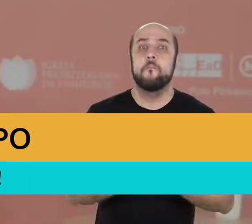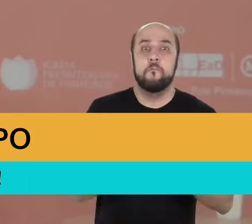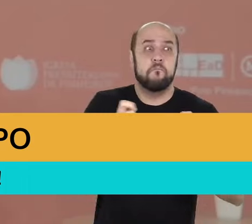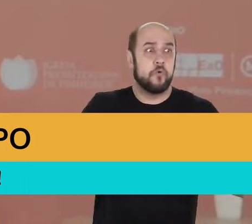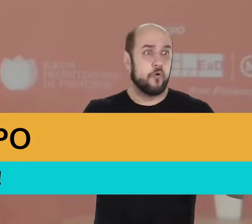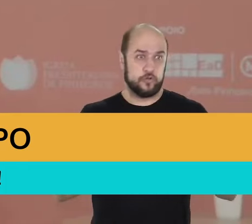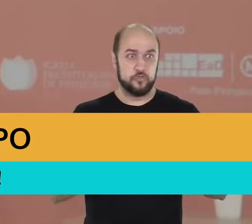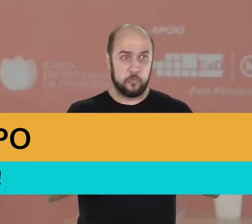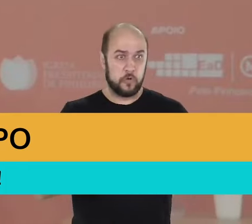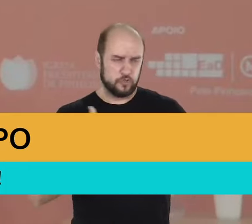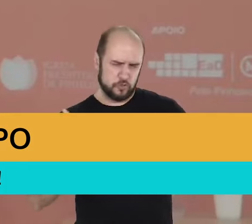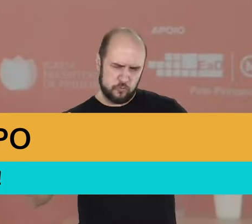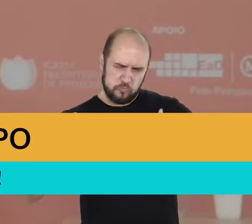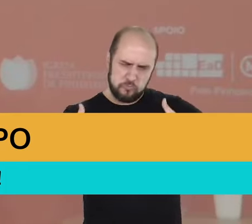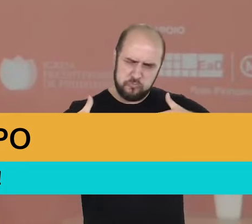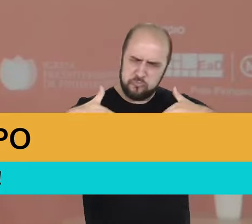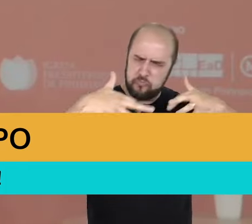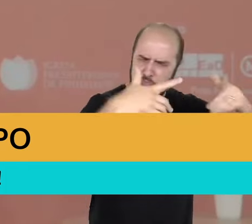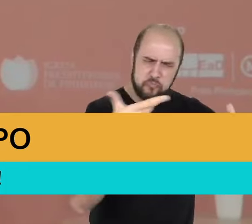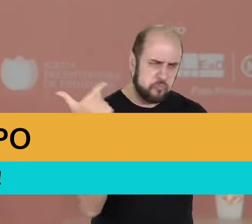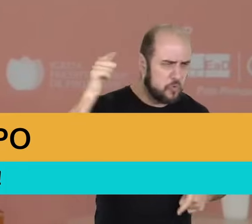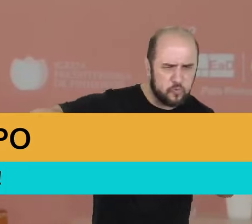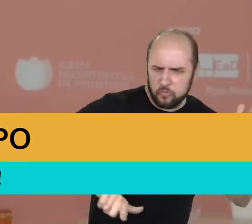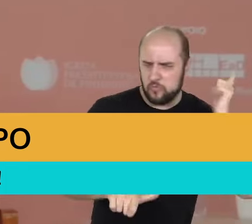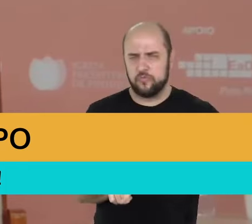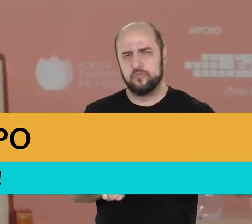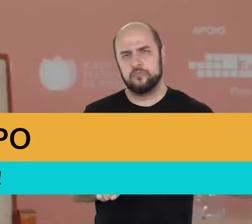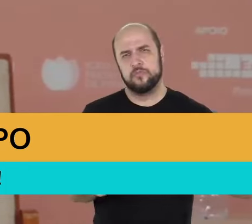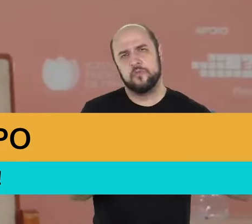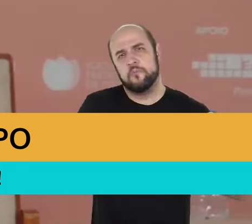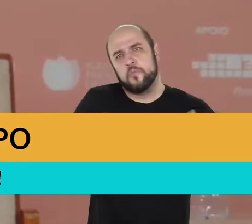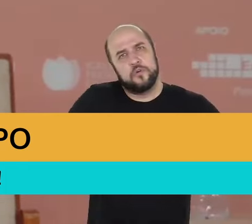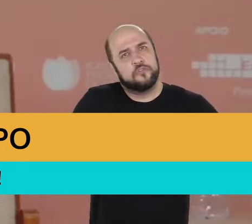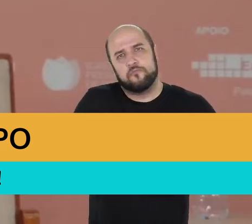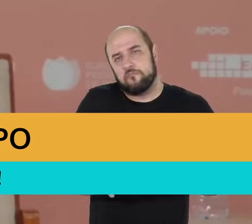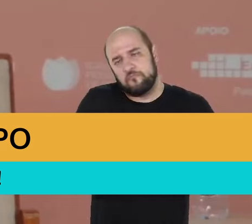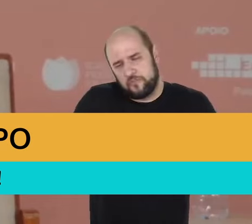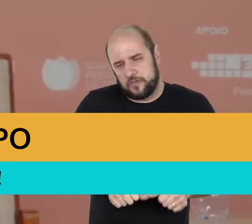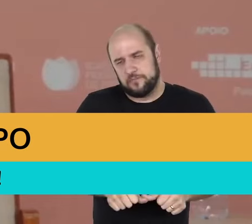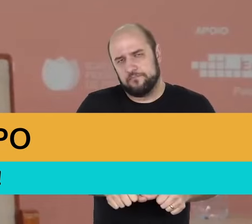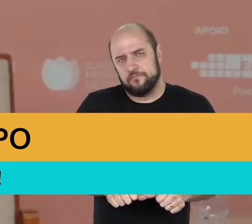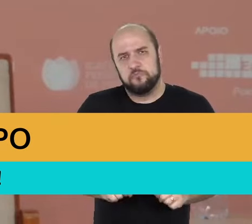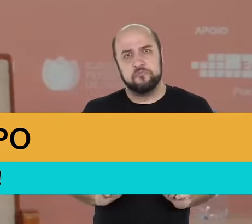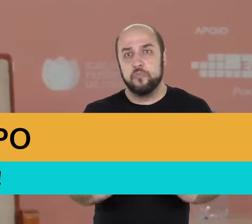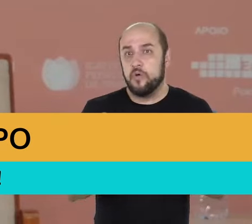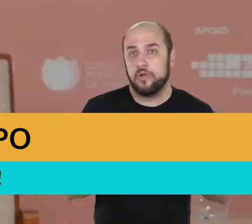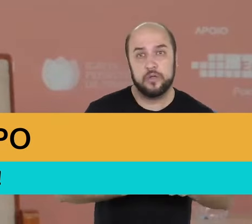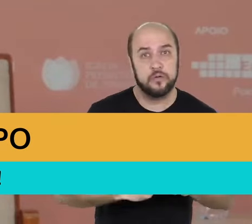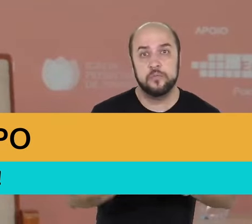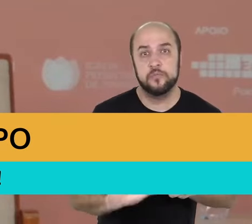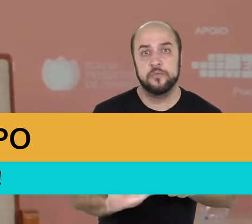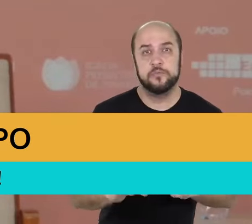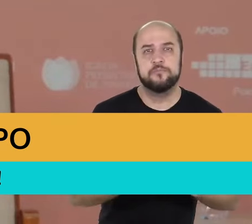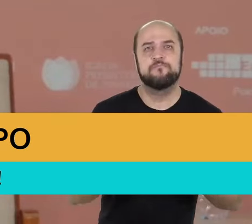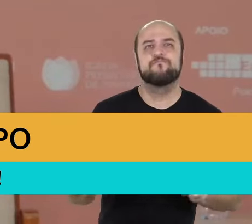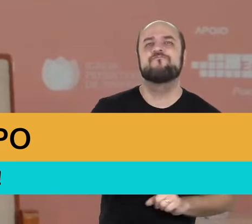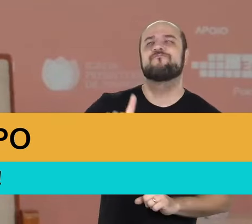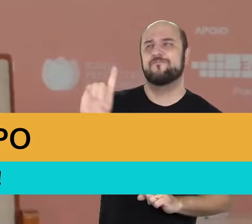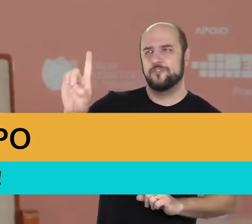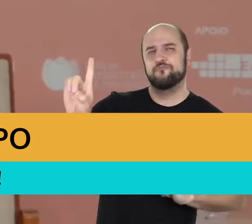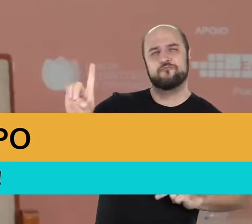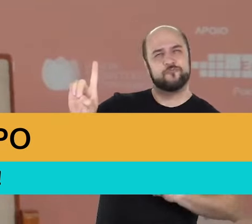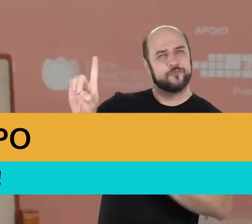chegar em lugares extraordinários, como também pode não chegar. E está tudo bem. Mas nosso Deus continua sendo o